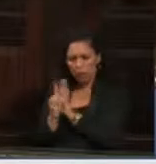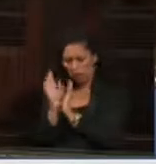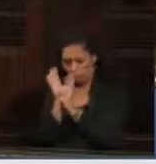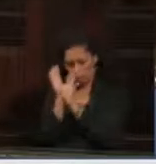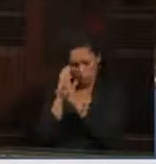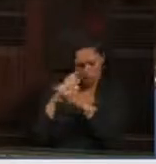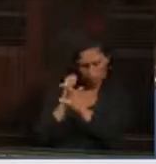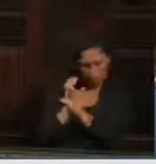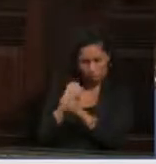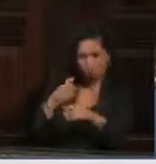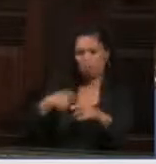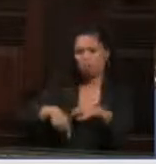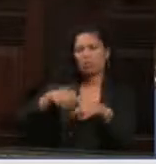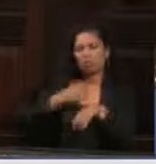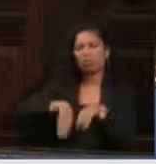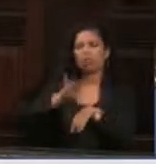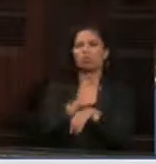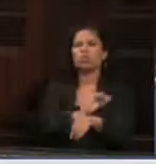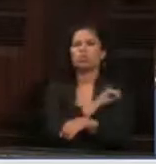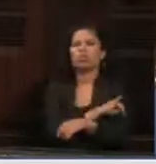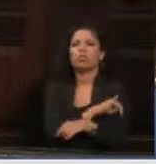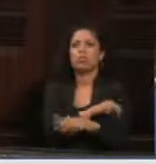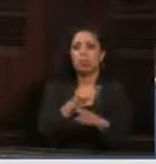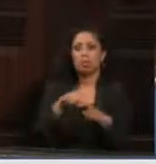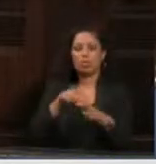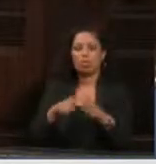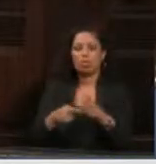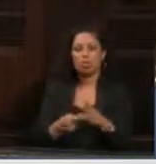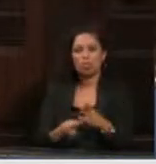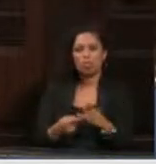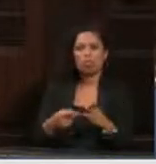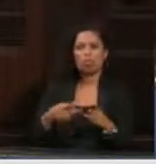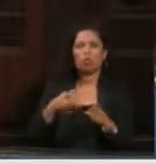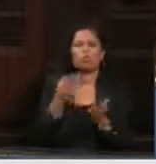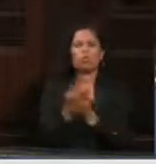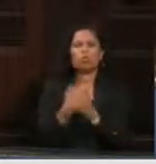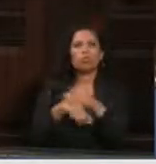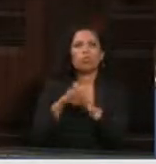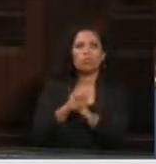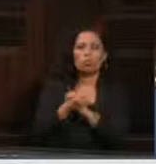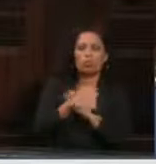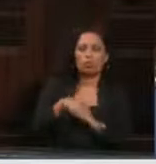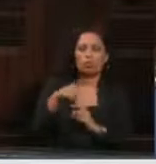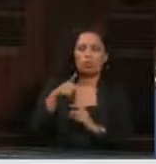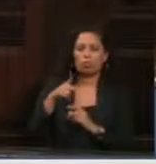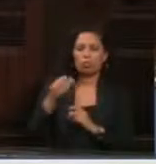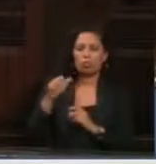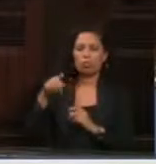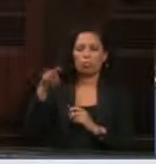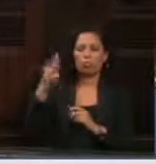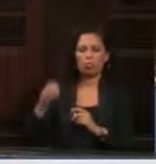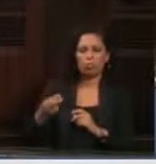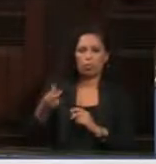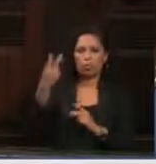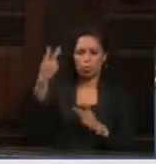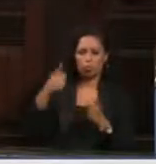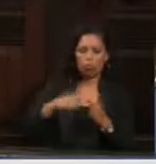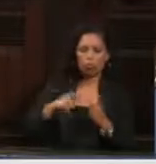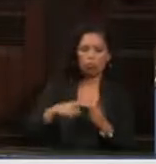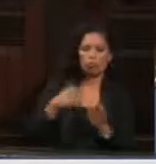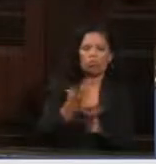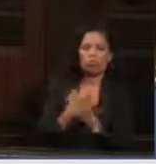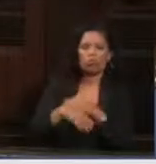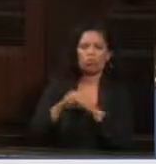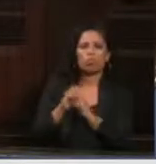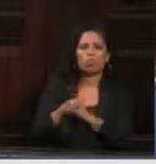constituída no rio de janeiro por três entidades o colégio pedro 2º o instituto federal de educação ciência e tecnologia do rio de